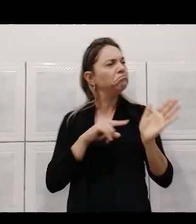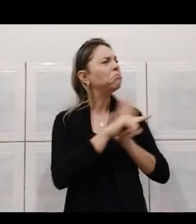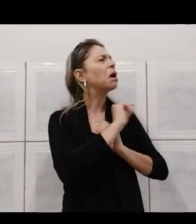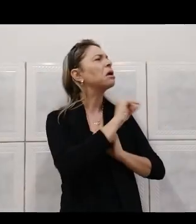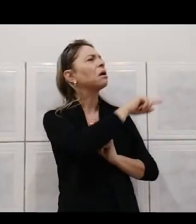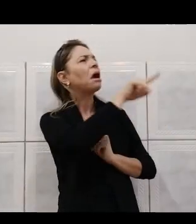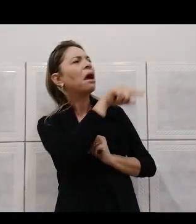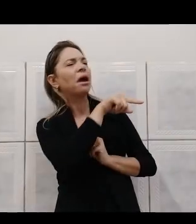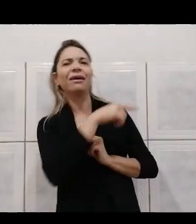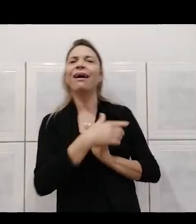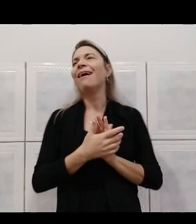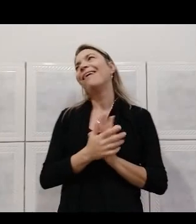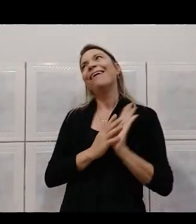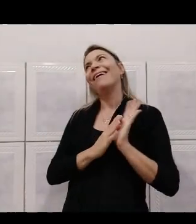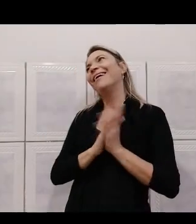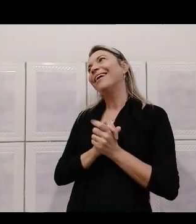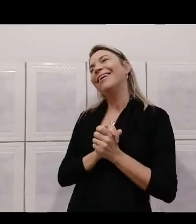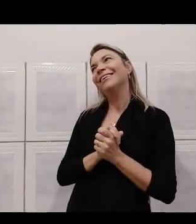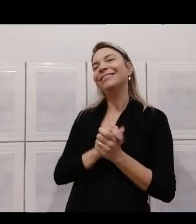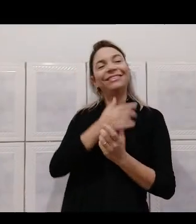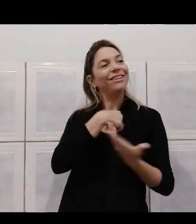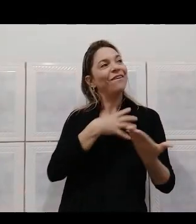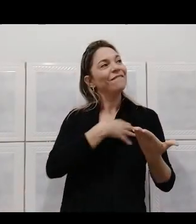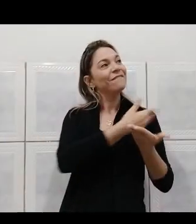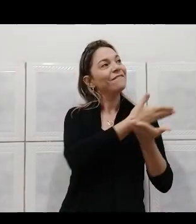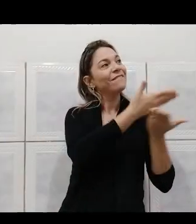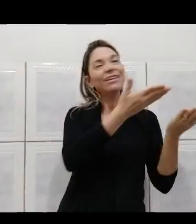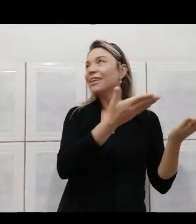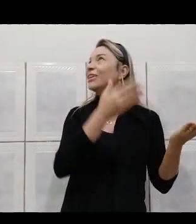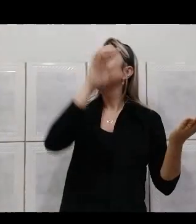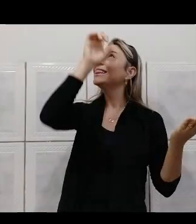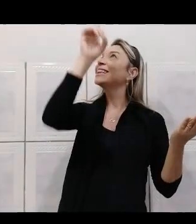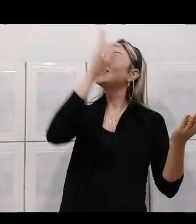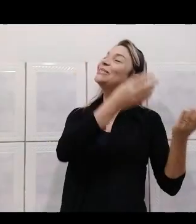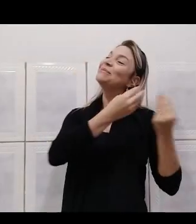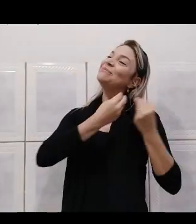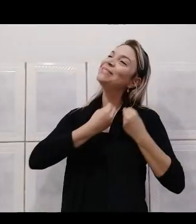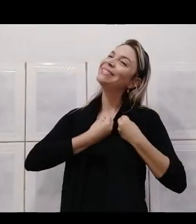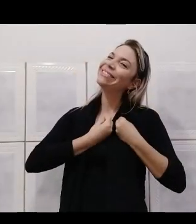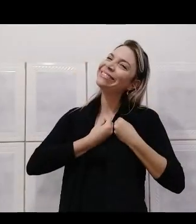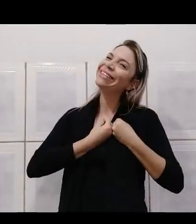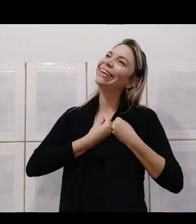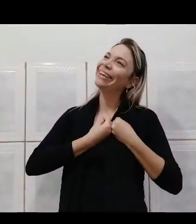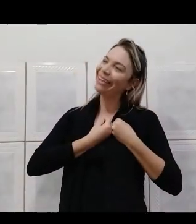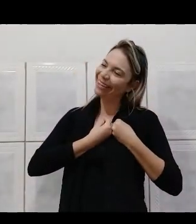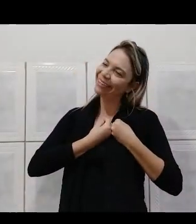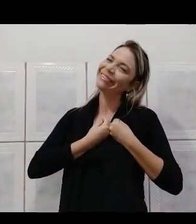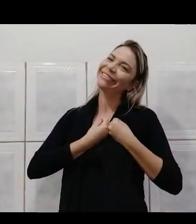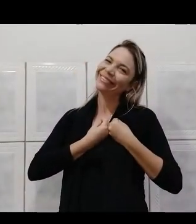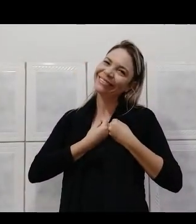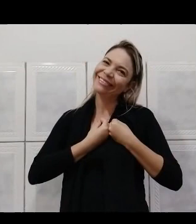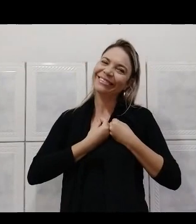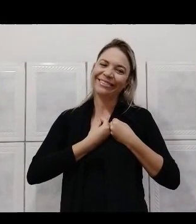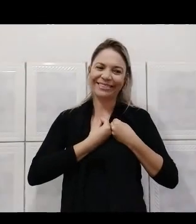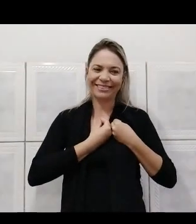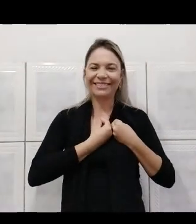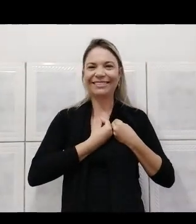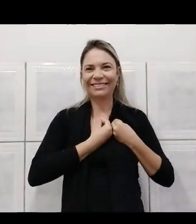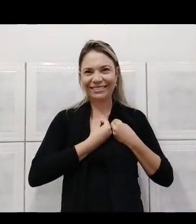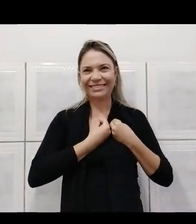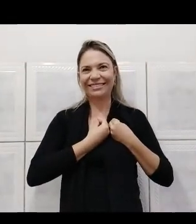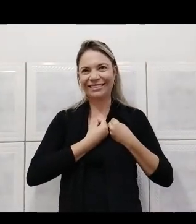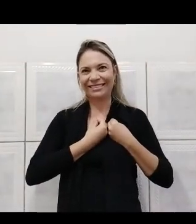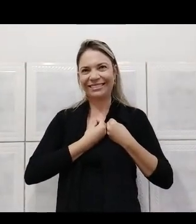Deus me deu aqui. São meus filhos que Deus me deu